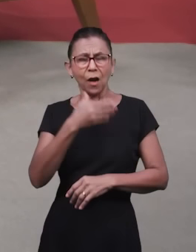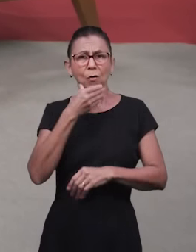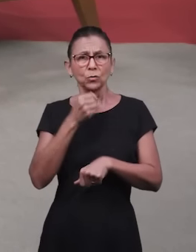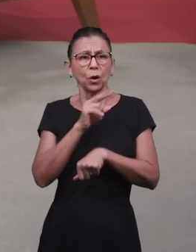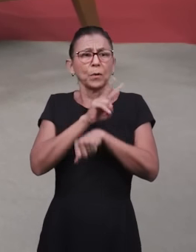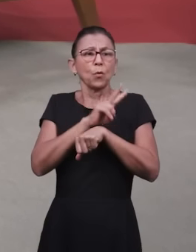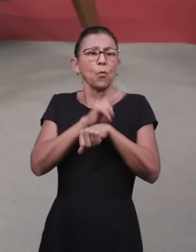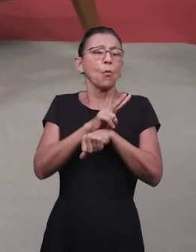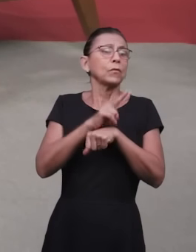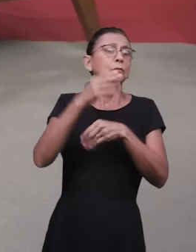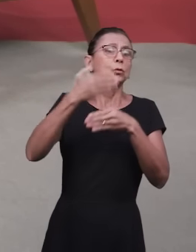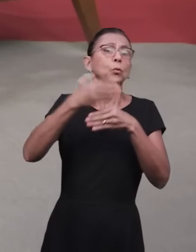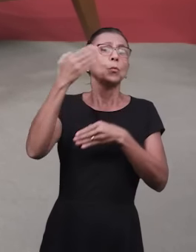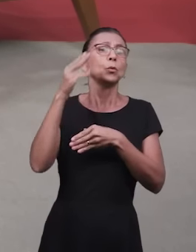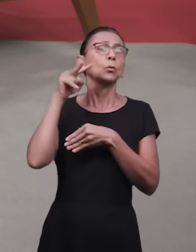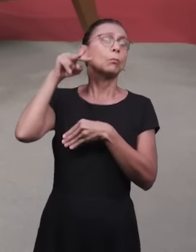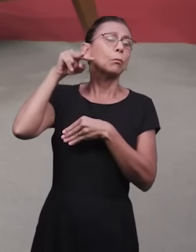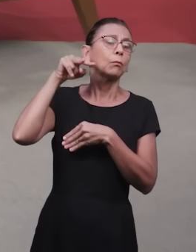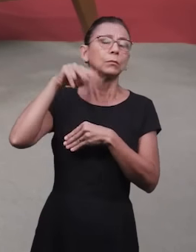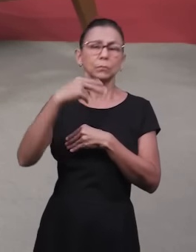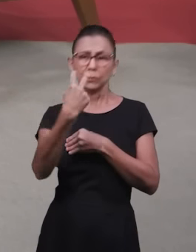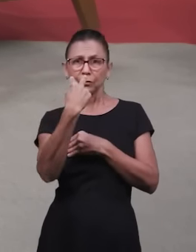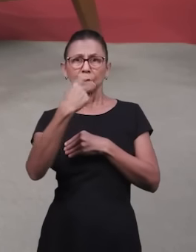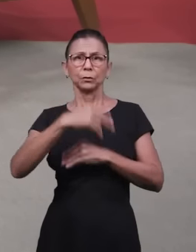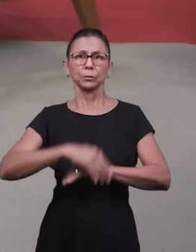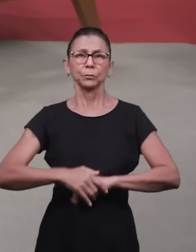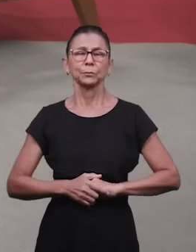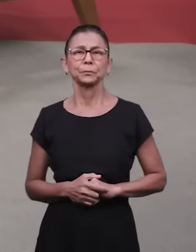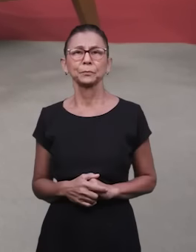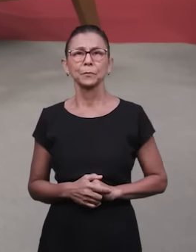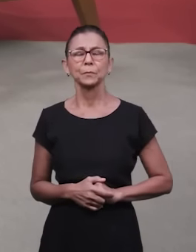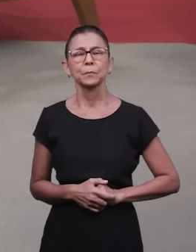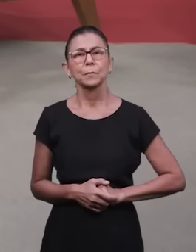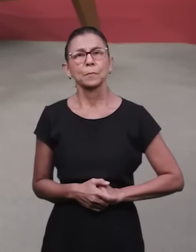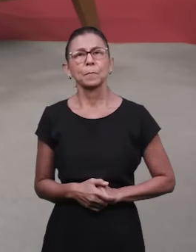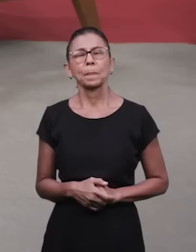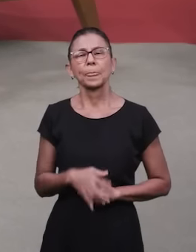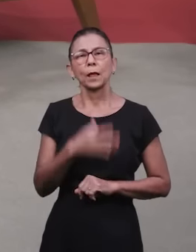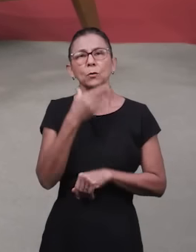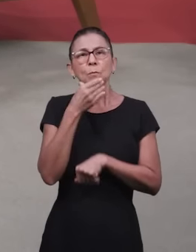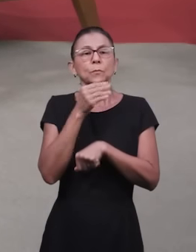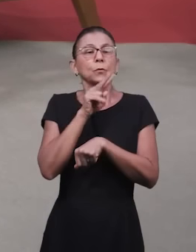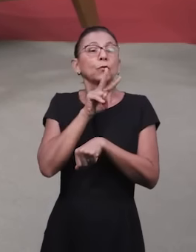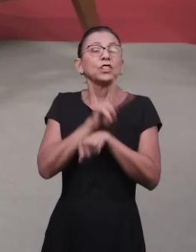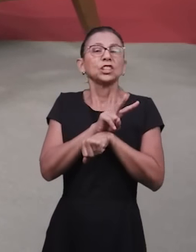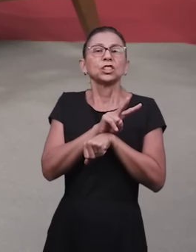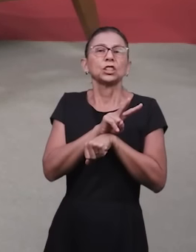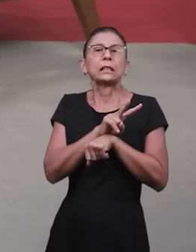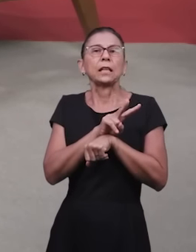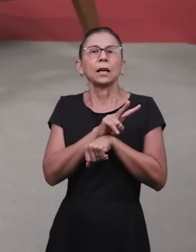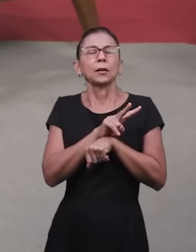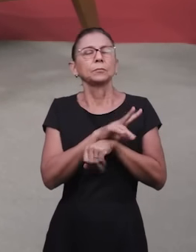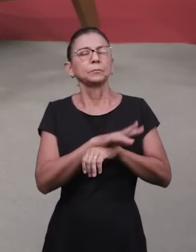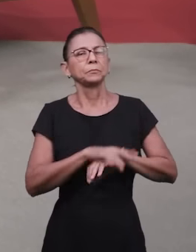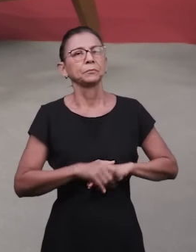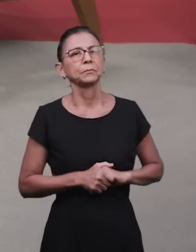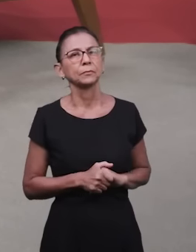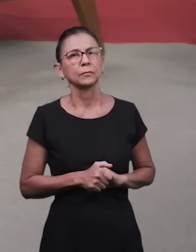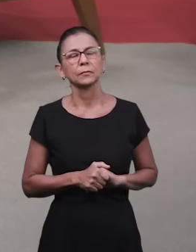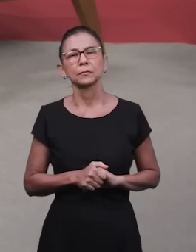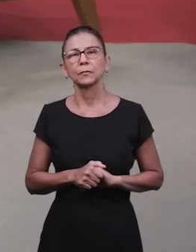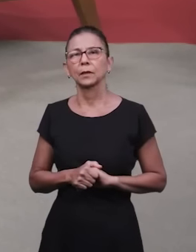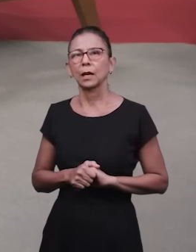vocês, para a gente iniciar, é acerca dessa expressão, dos guardas. Até porque não é uma expressão que apareça